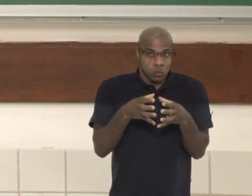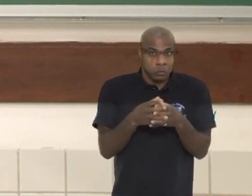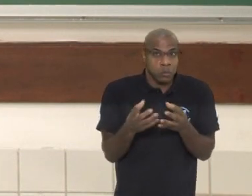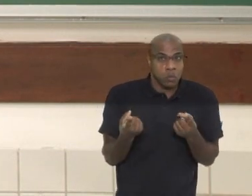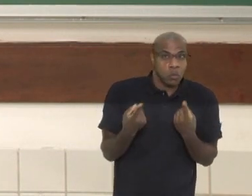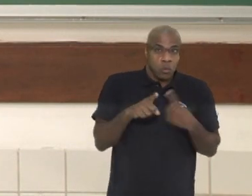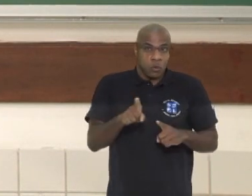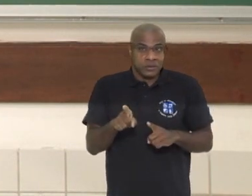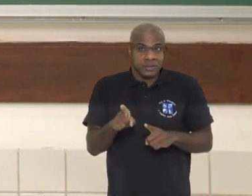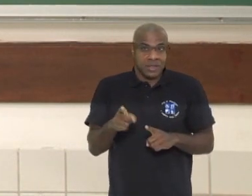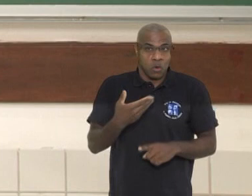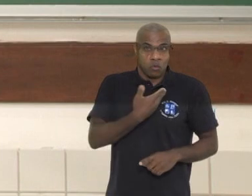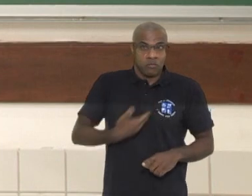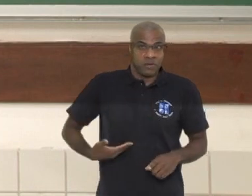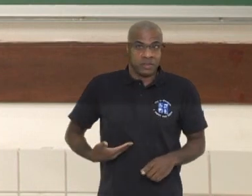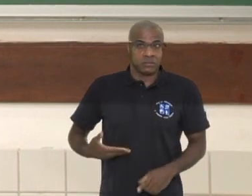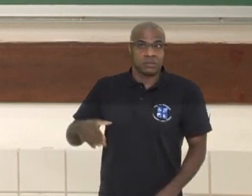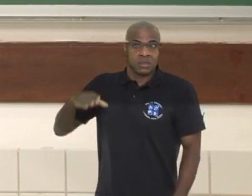isolado na história.